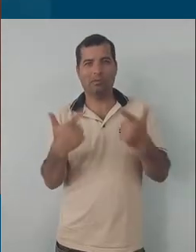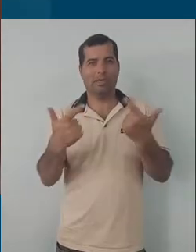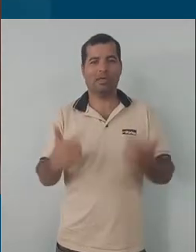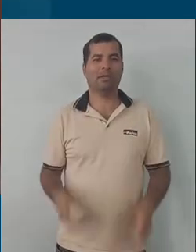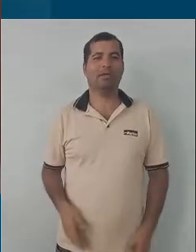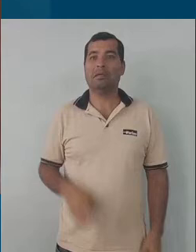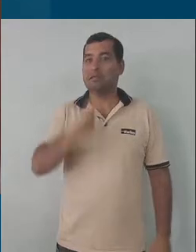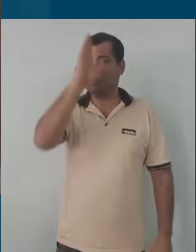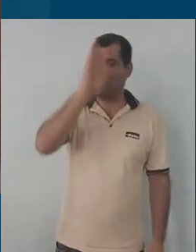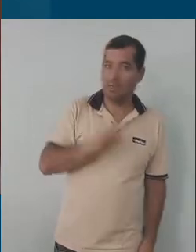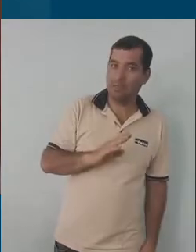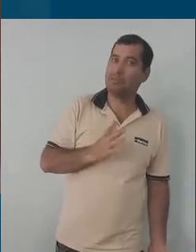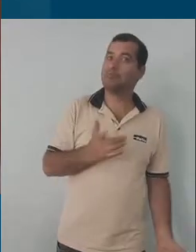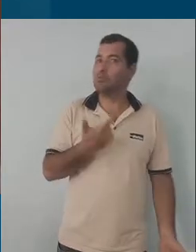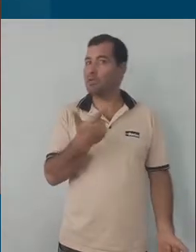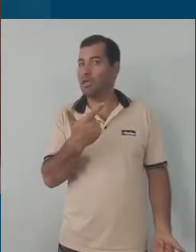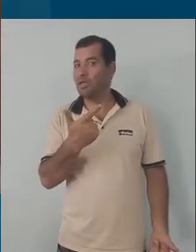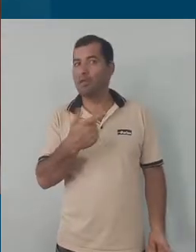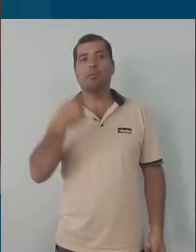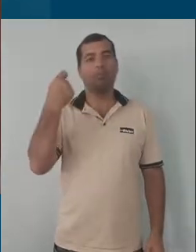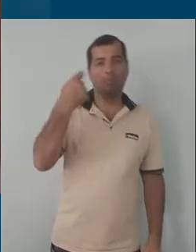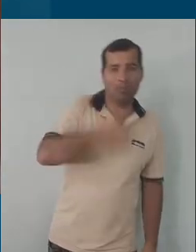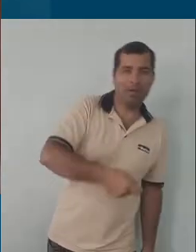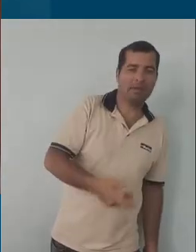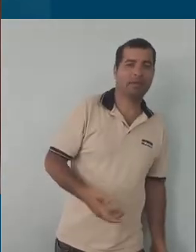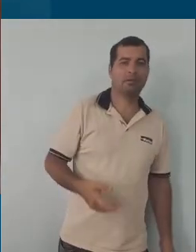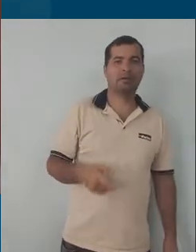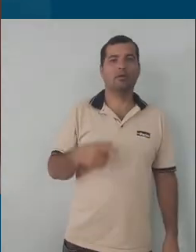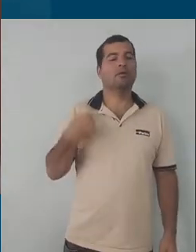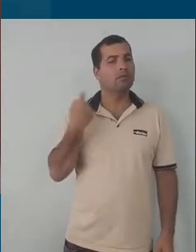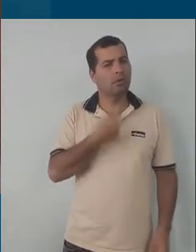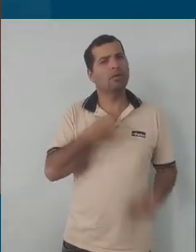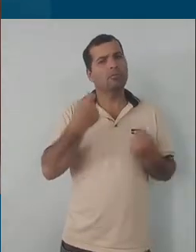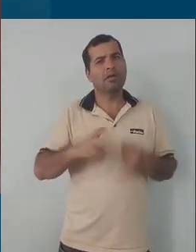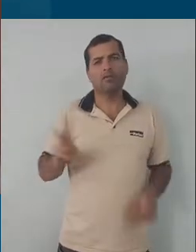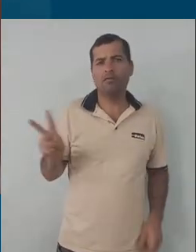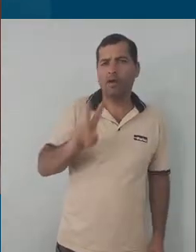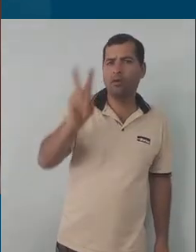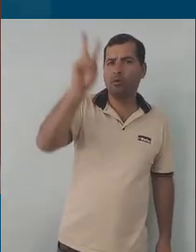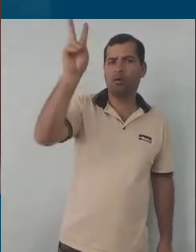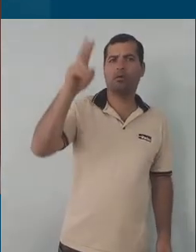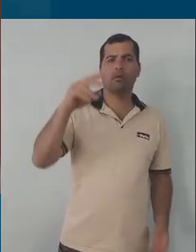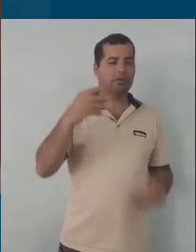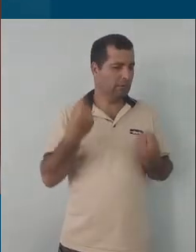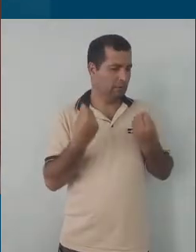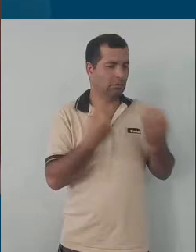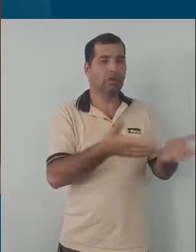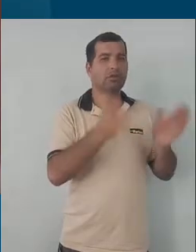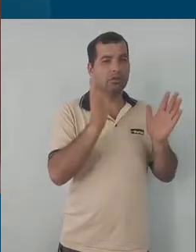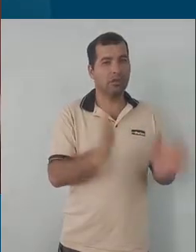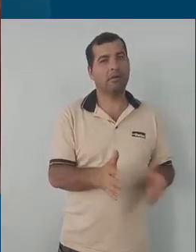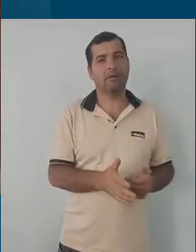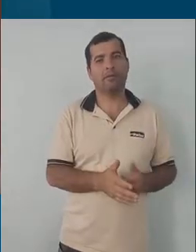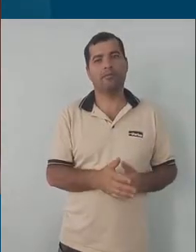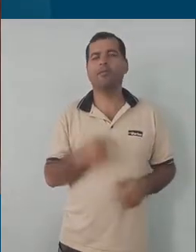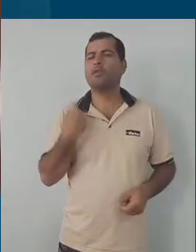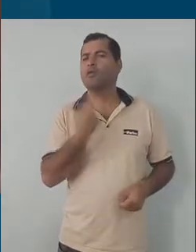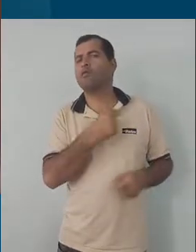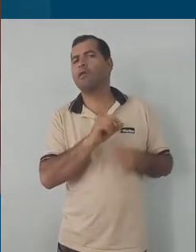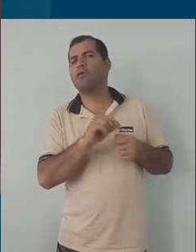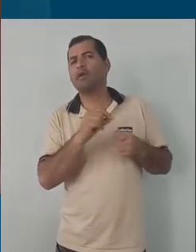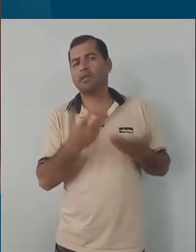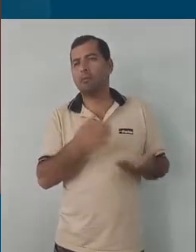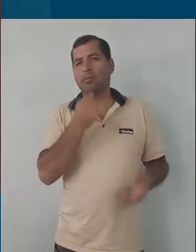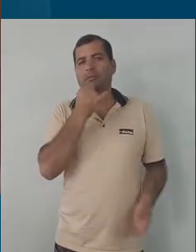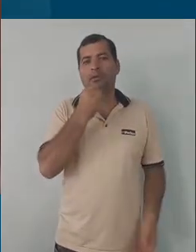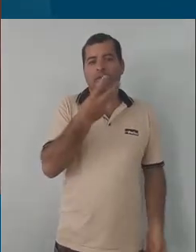né? Então, nós precisamos saber valorizar aquilo que a gente também está oferecendo, né? Agora, o que a gente faz quando a gente tem 30